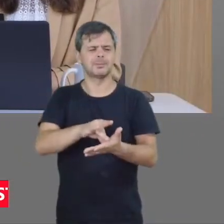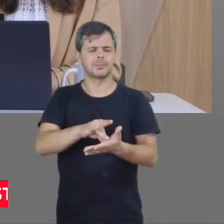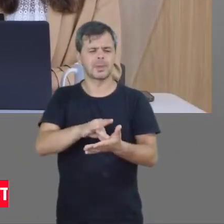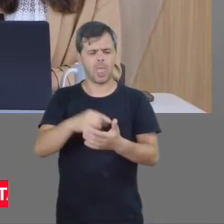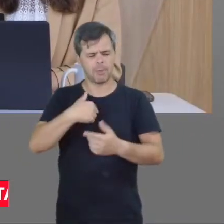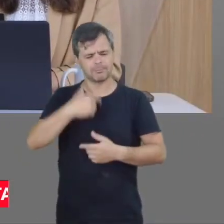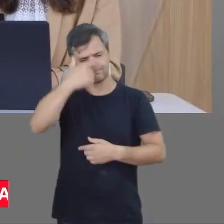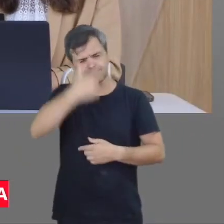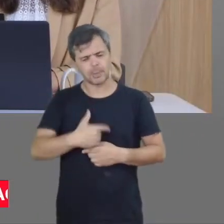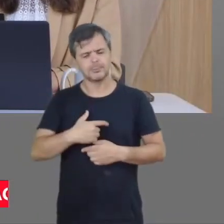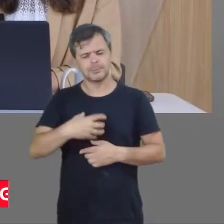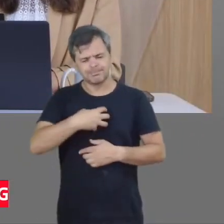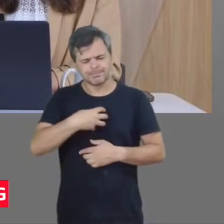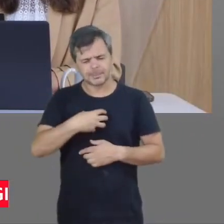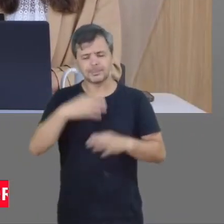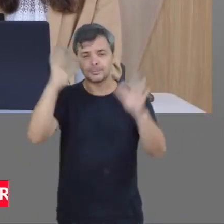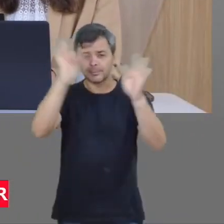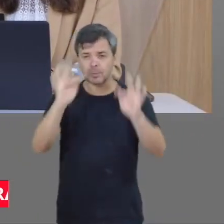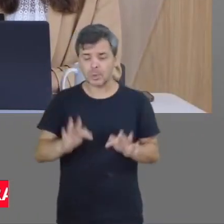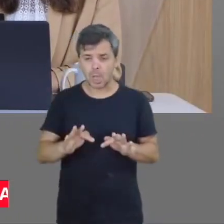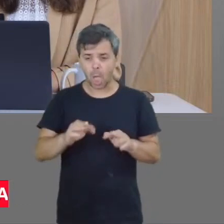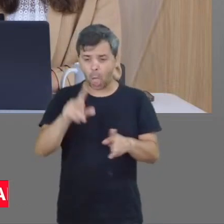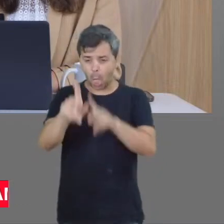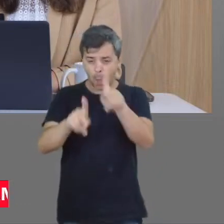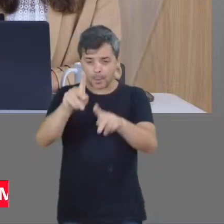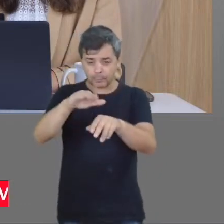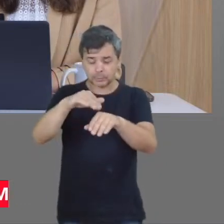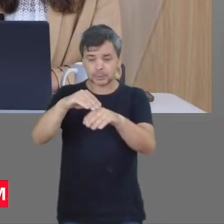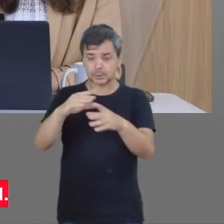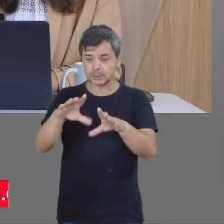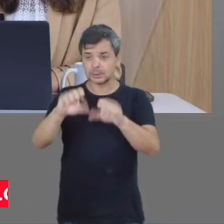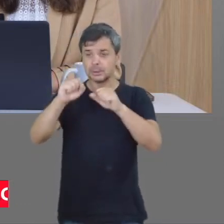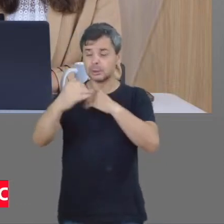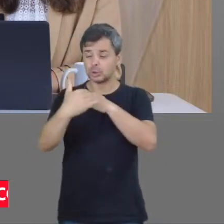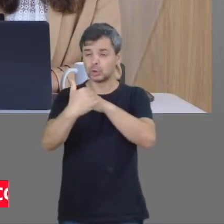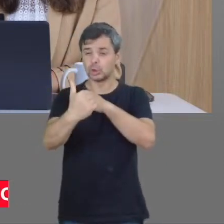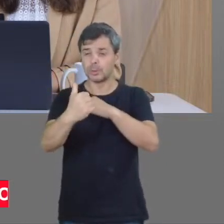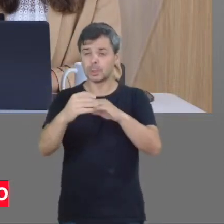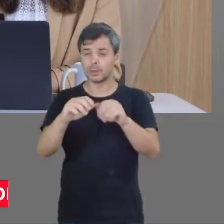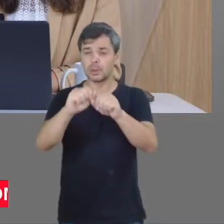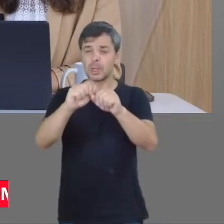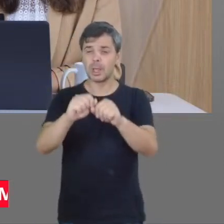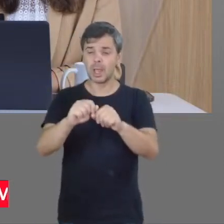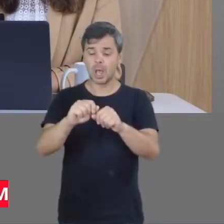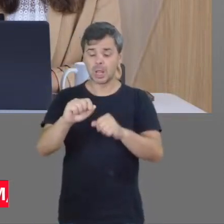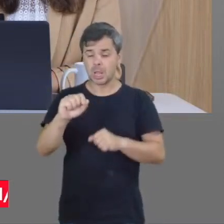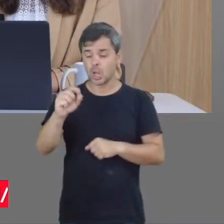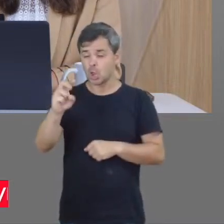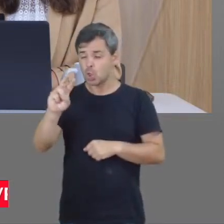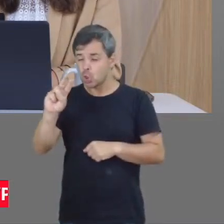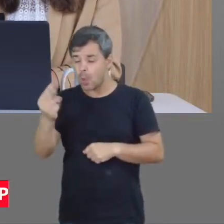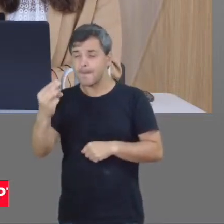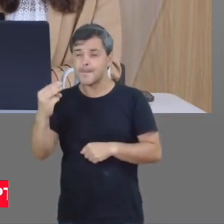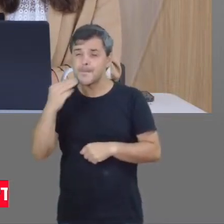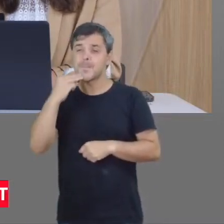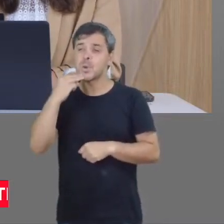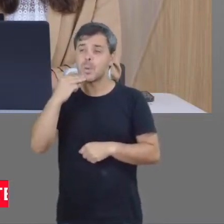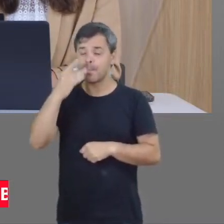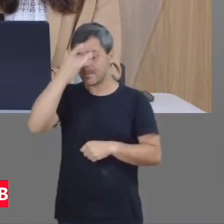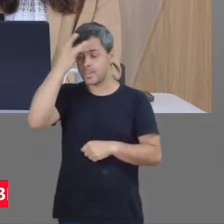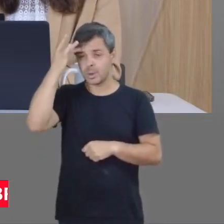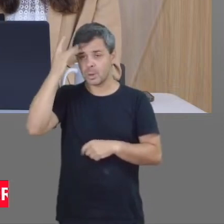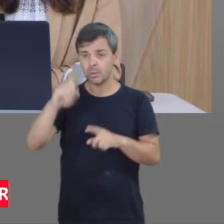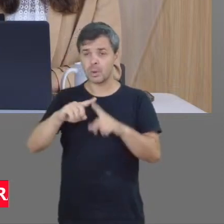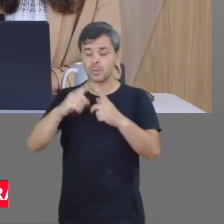muito feliz que a população atendeu o nosso chamado. Olha, gente, deu mais de 2.000 pessoas na Acrópole, que